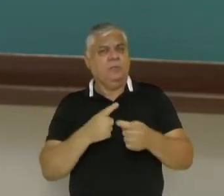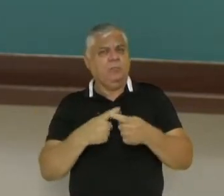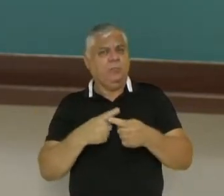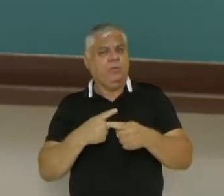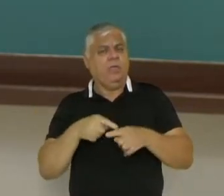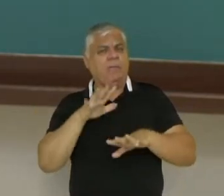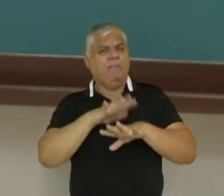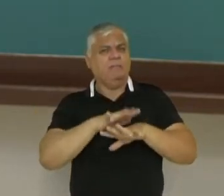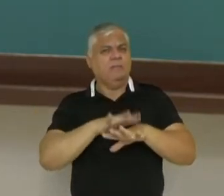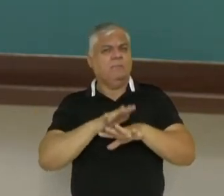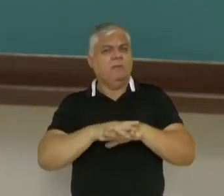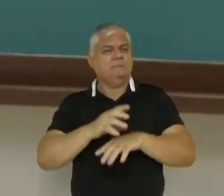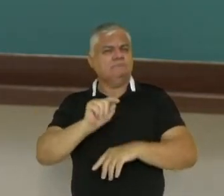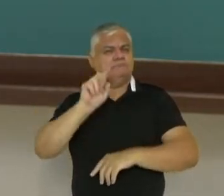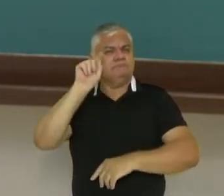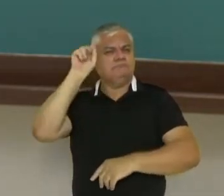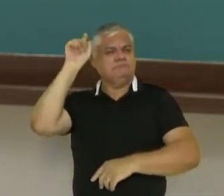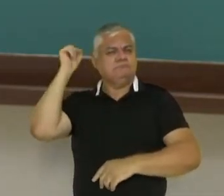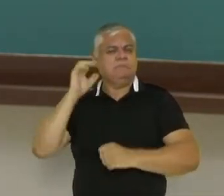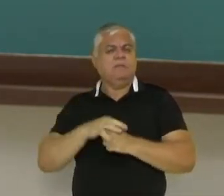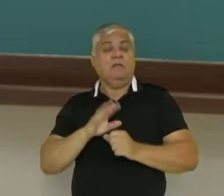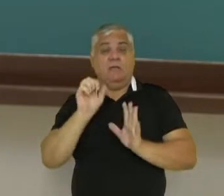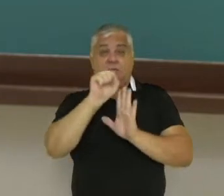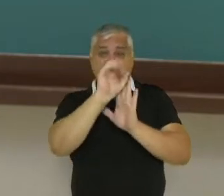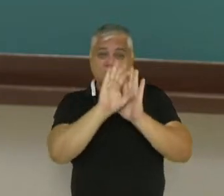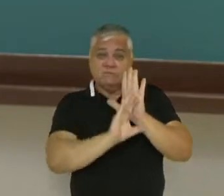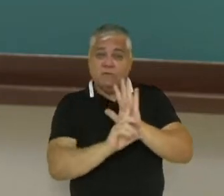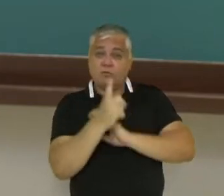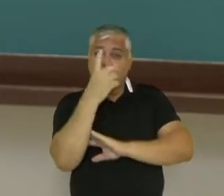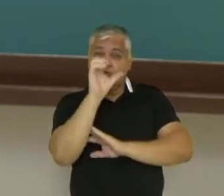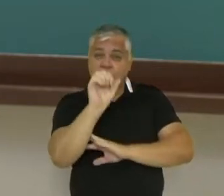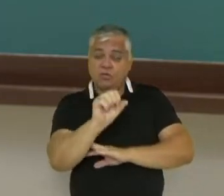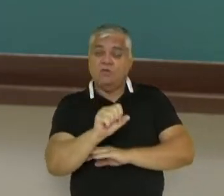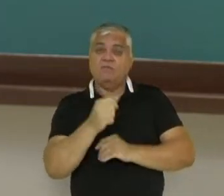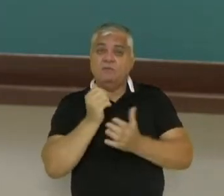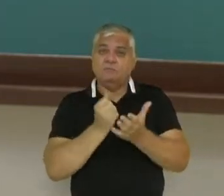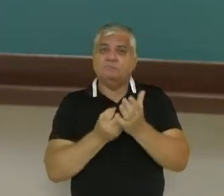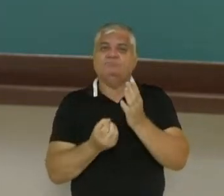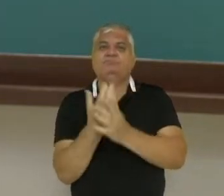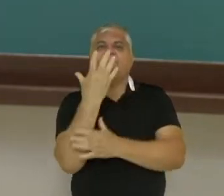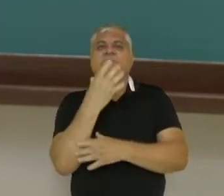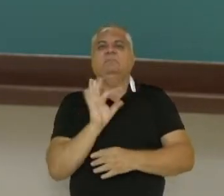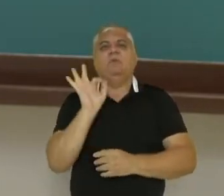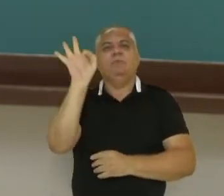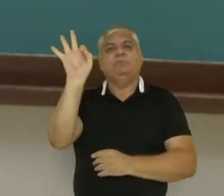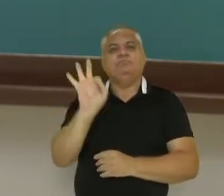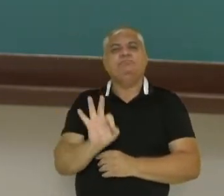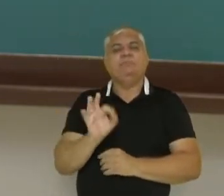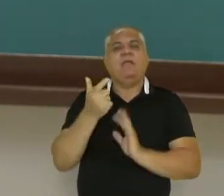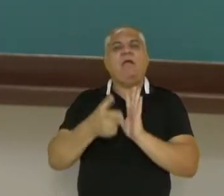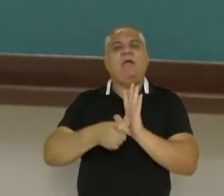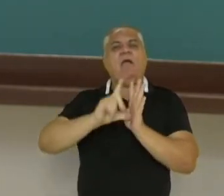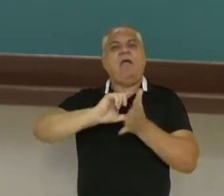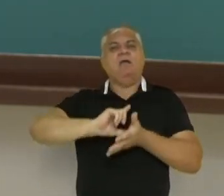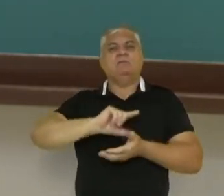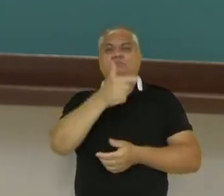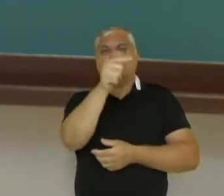nossa matemática. Somente no século XIX é que ele começou a ser usado. Antes disso,